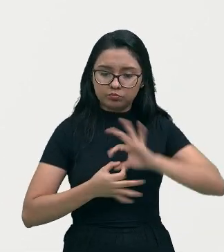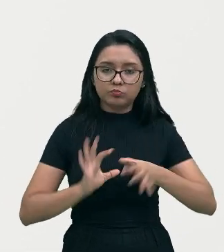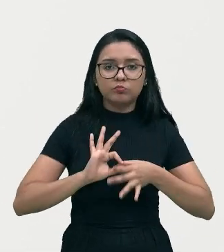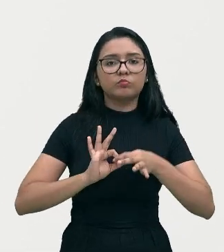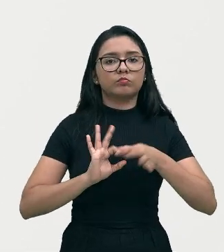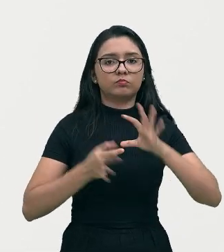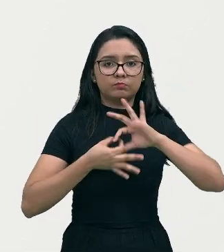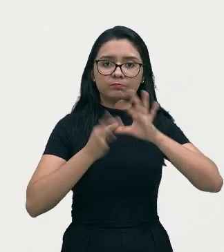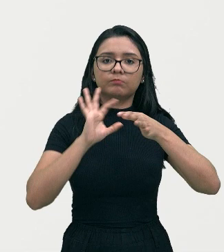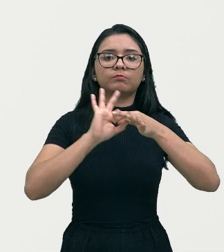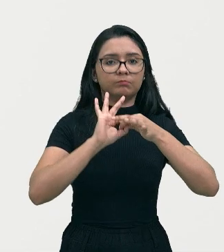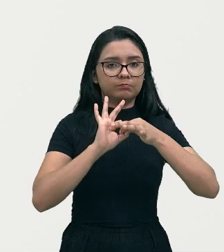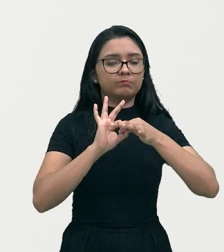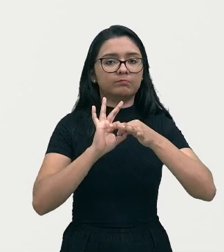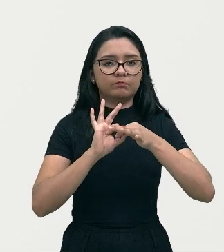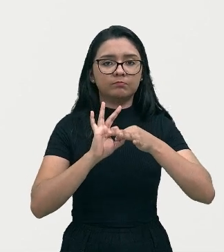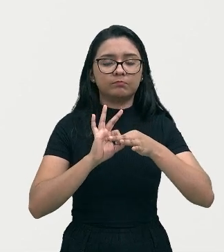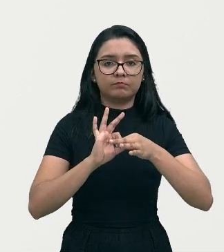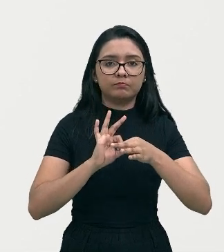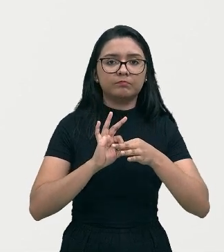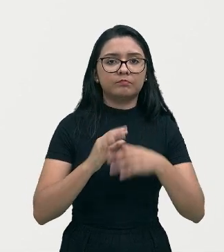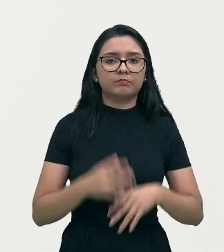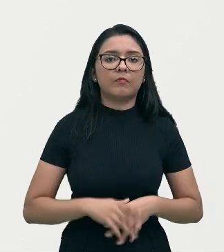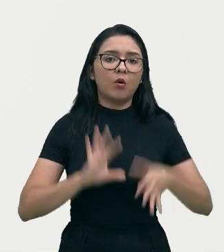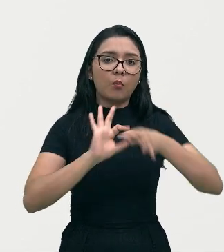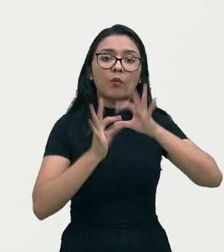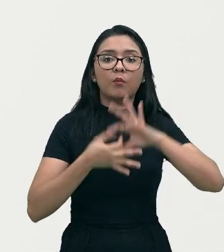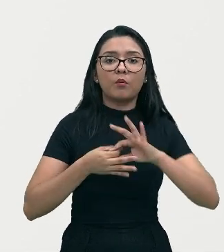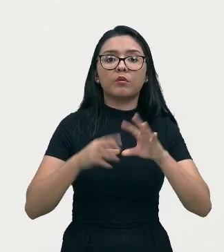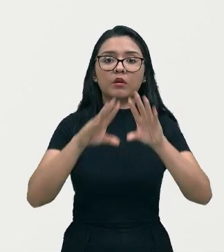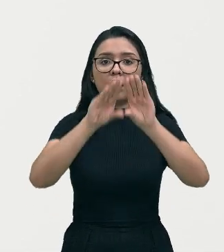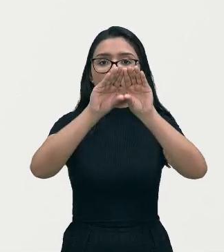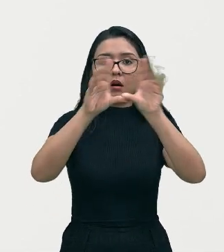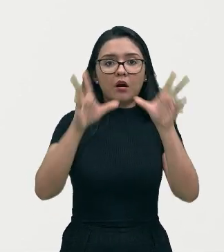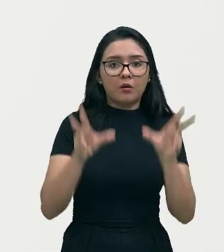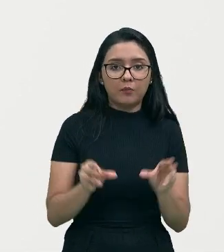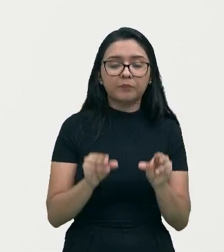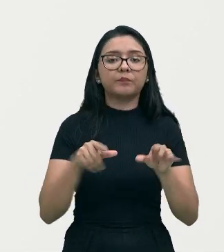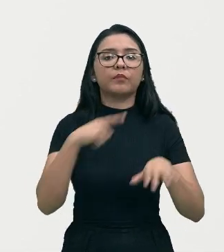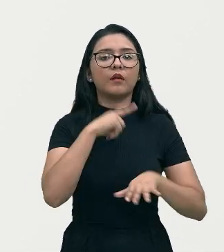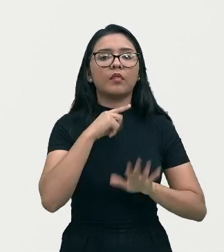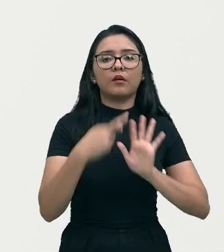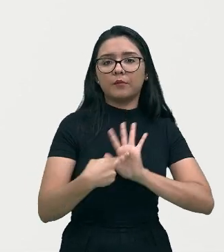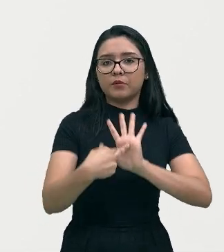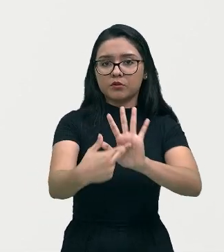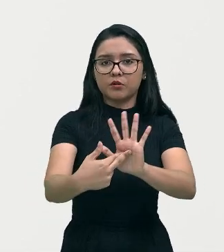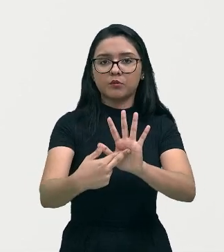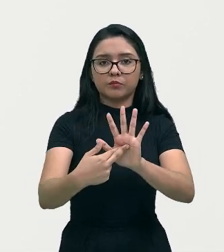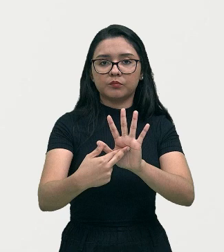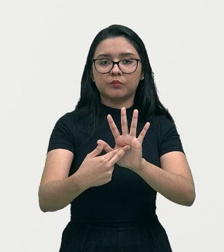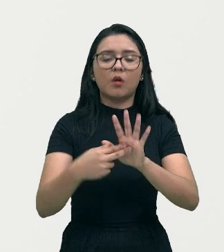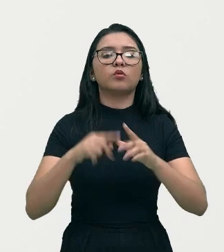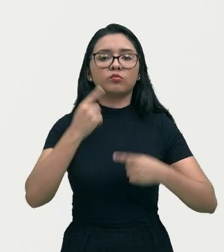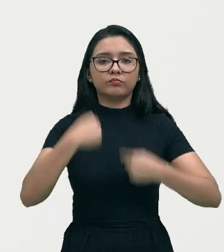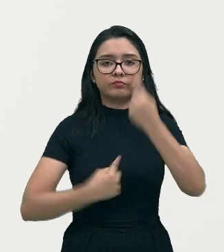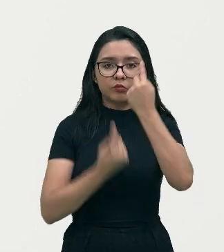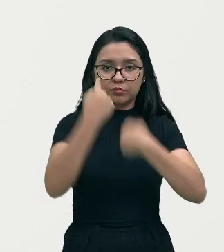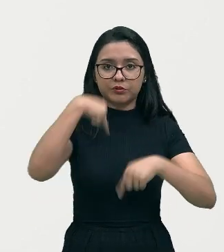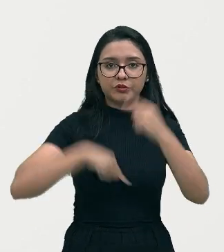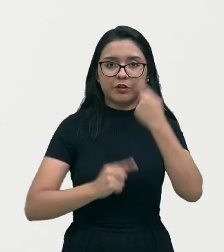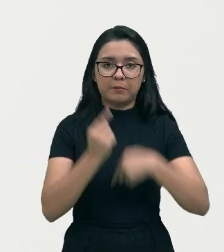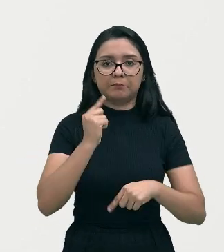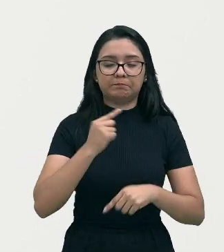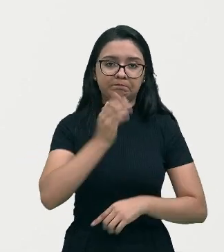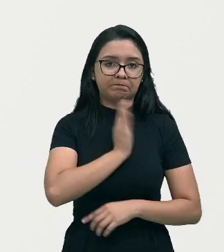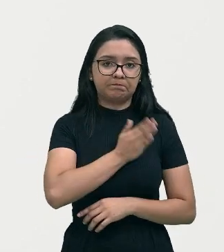sempre associado ali aos pulmões, né? Então a gente tem aqui uma representação do nosso sistema circulatório, tá bom?